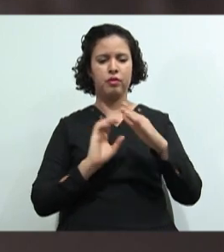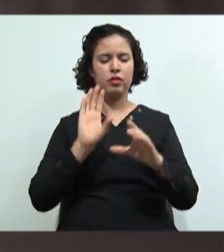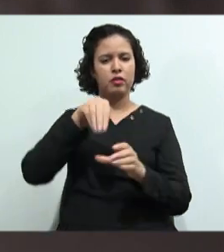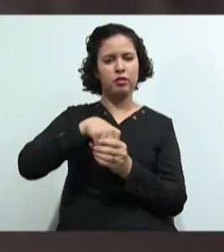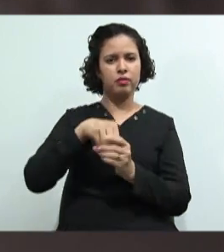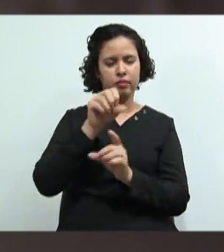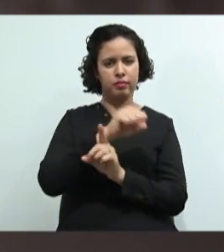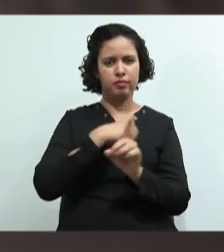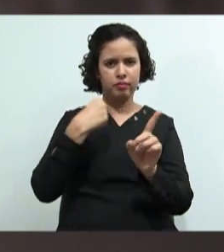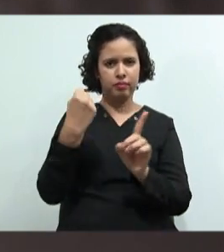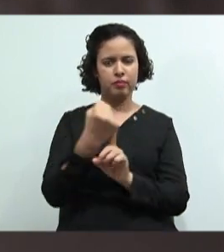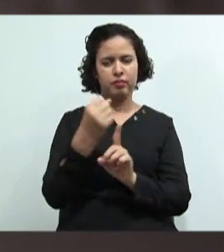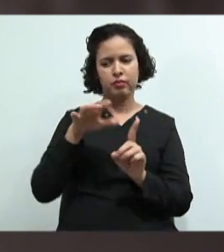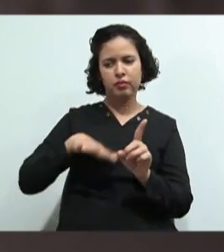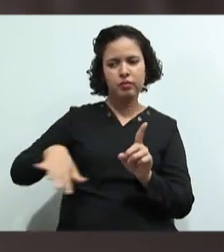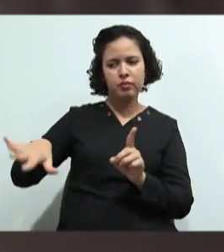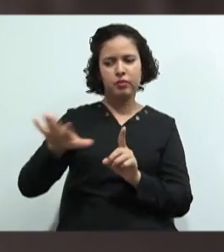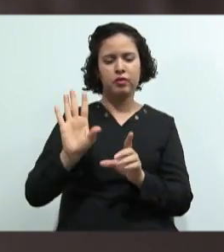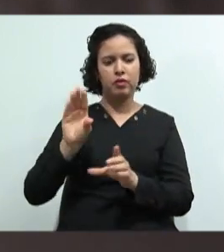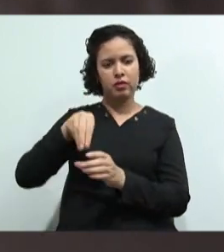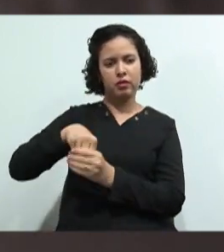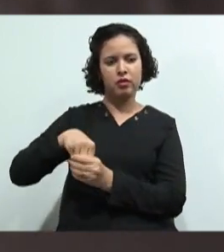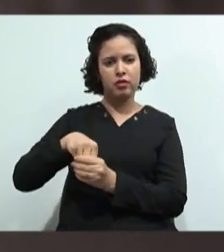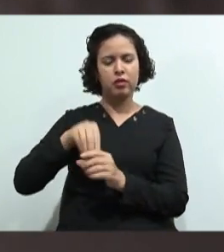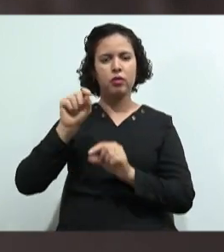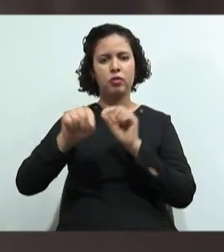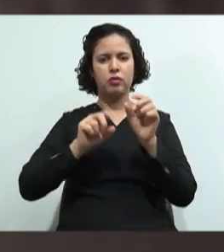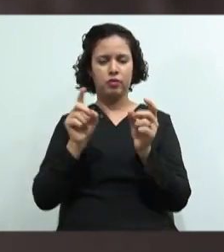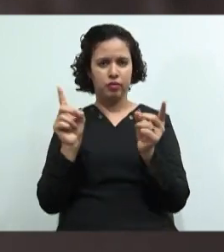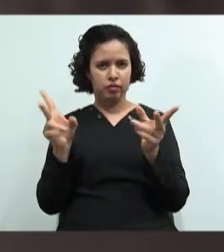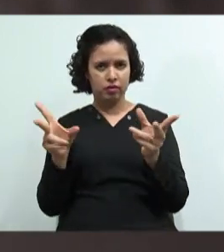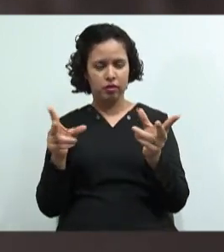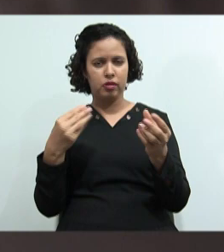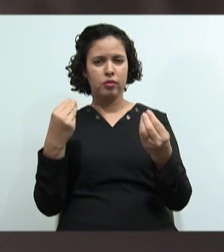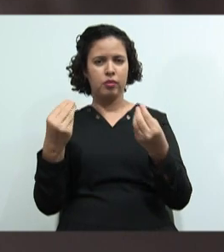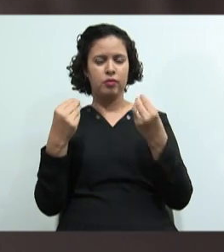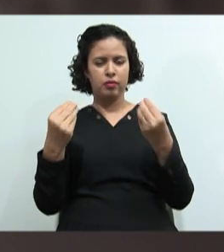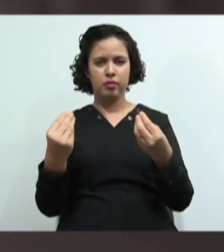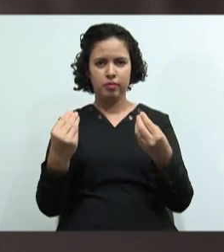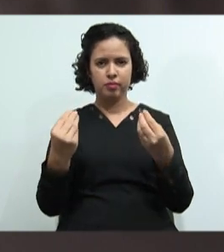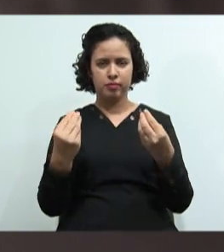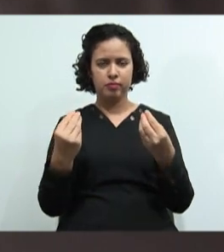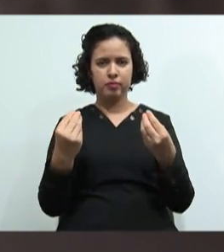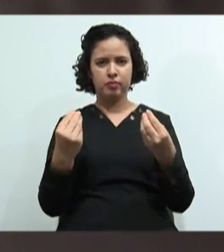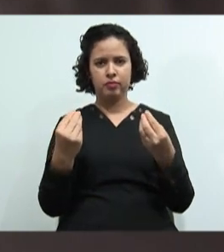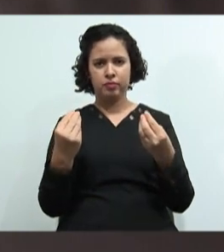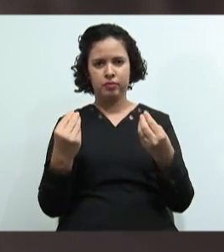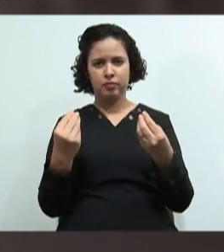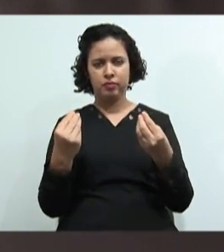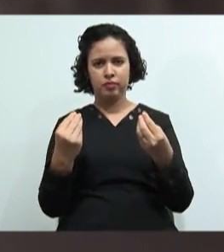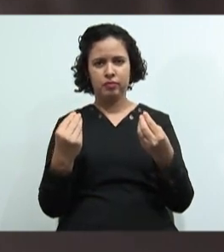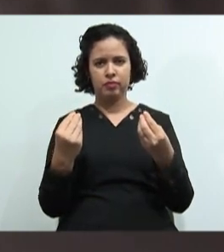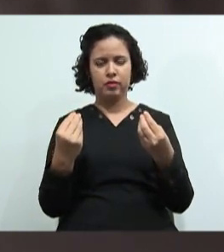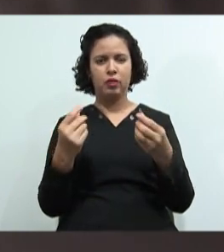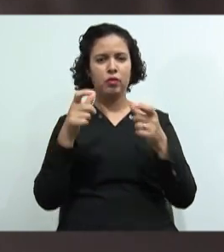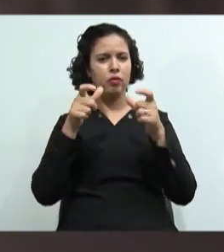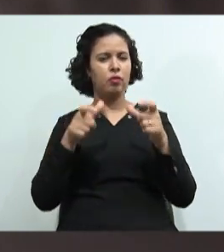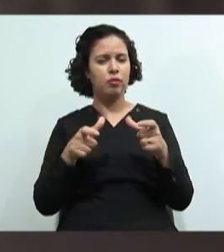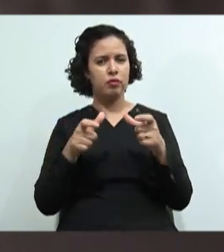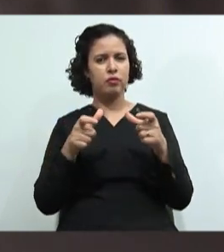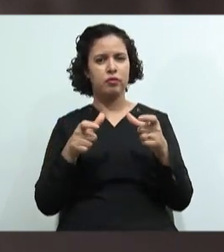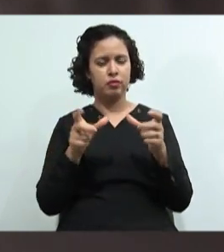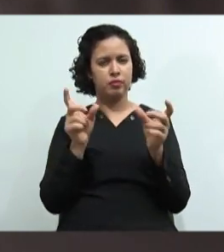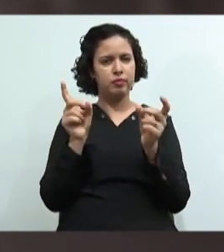e no mercado que ela está inserida. O que eu vou vender, como eu vou vender e olhando para onde eu